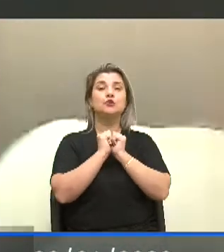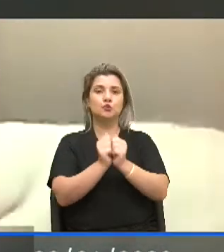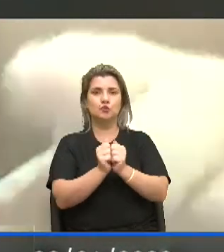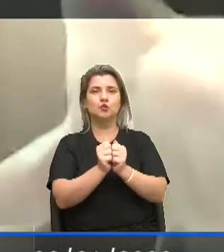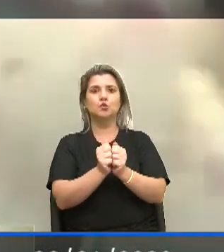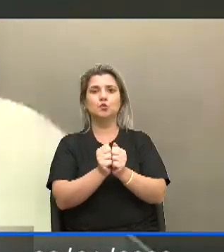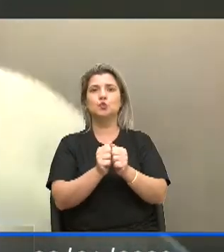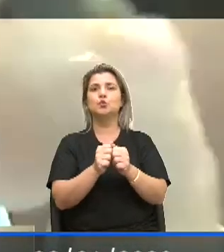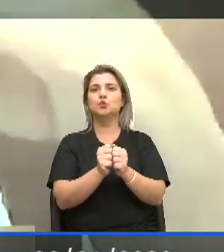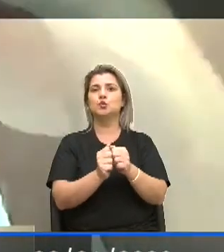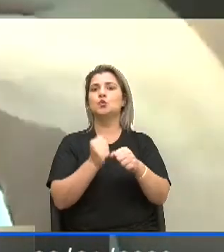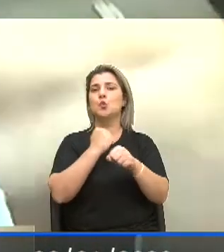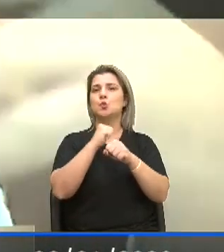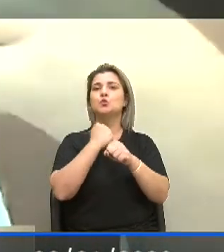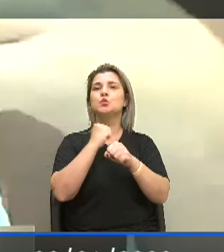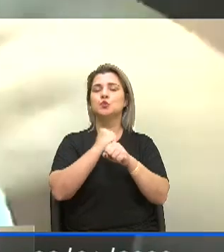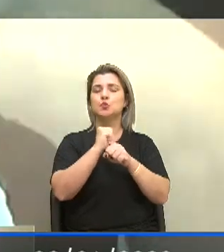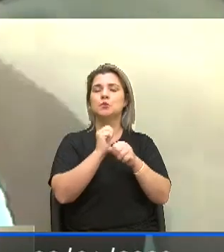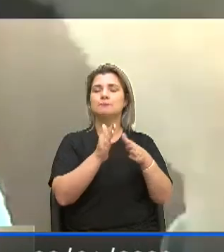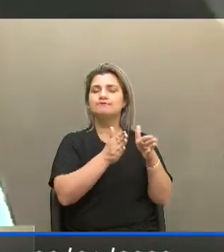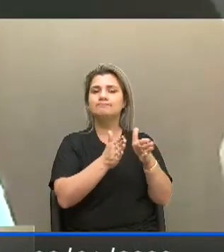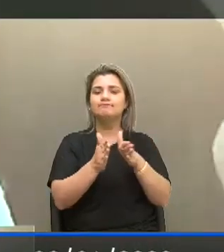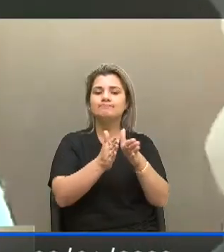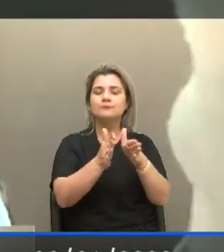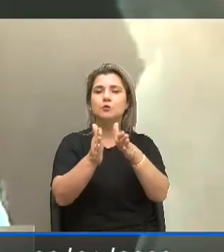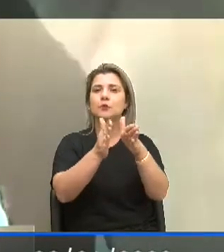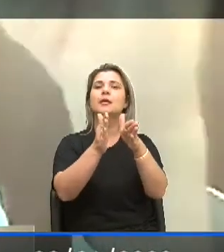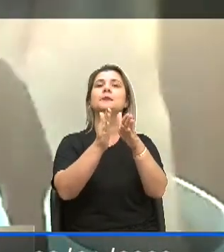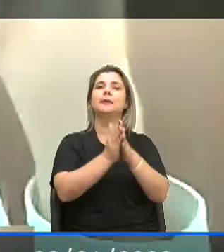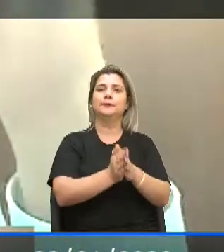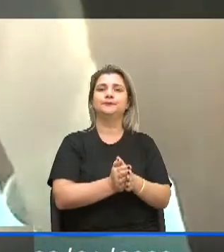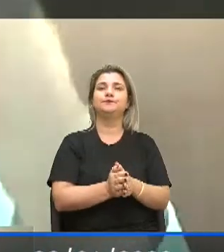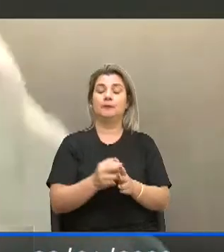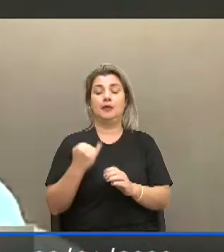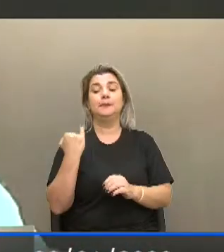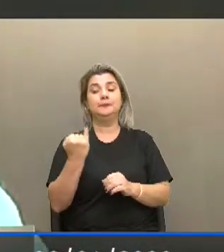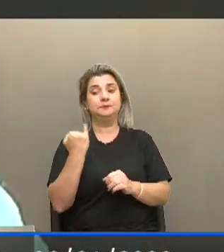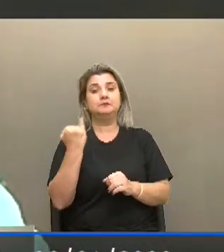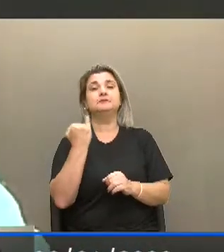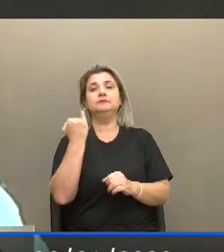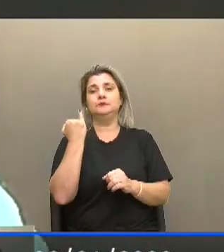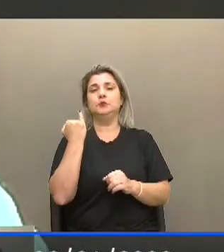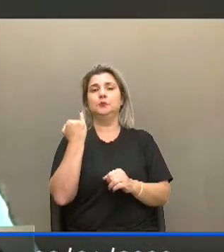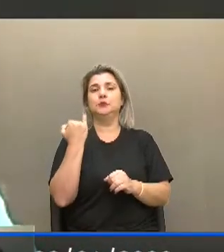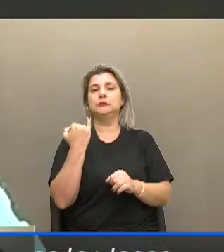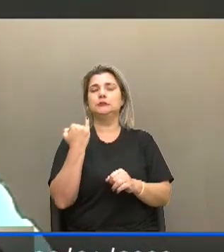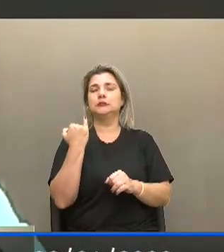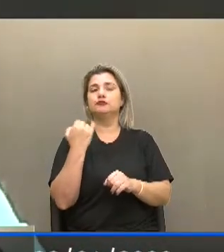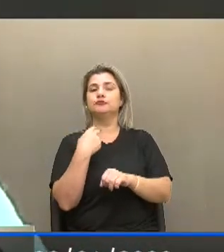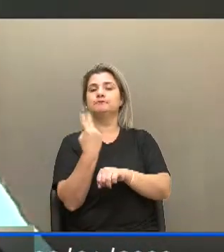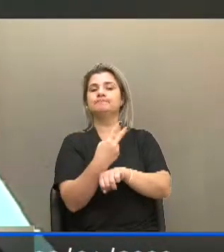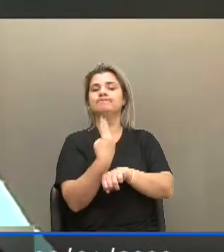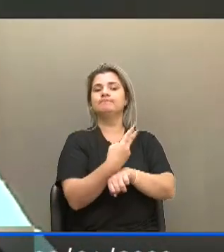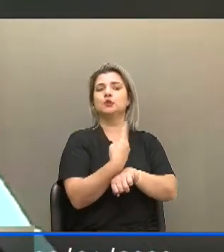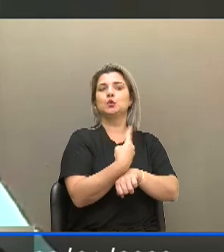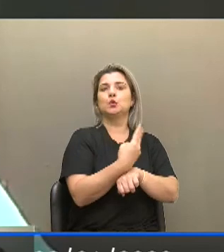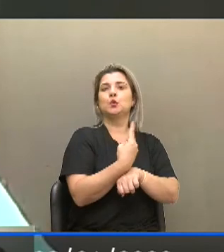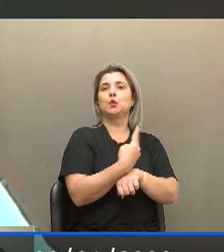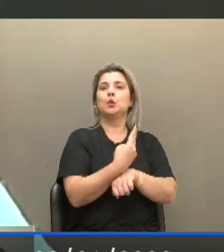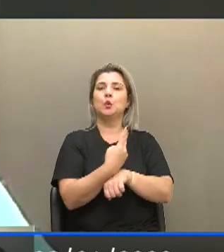caminhos. Eu acho que esse é o ponto, mais uma vez, que eu ressalto aqui, né, de nós buscarmos o equilíbrio